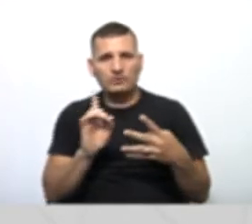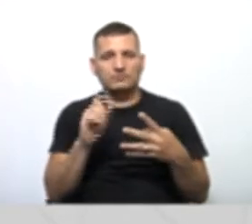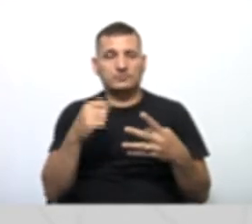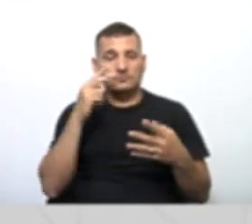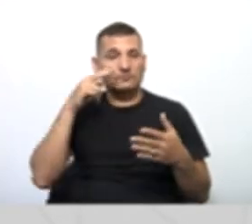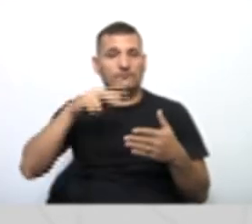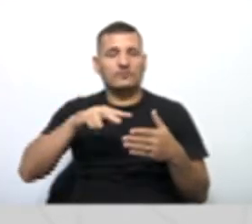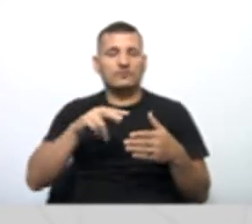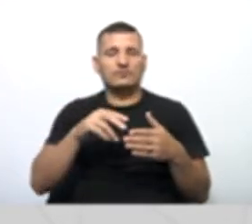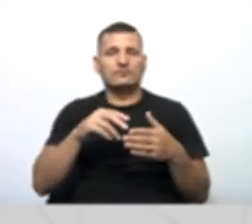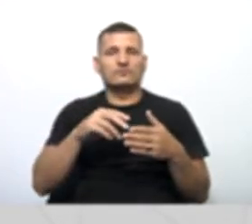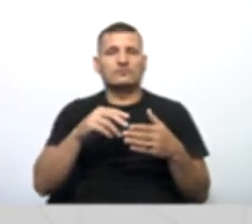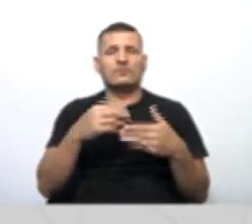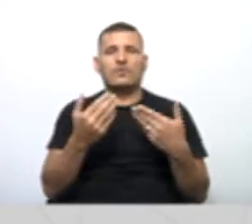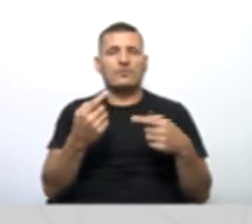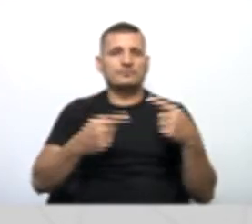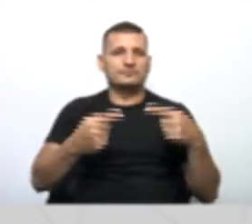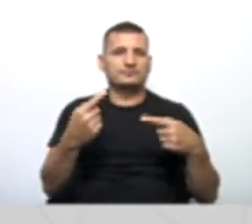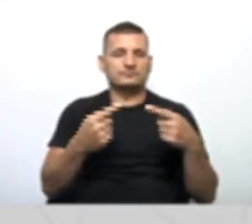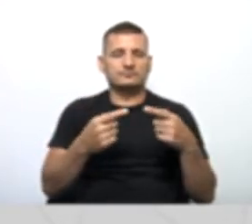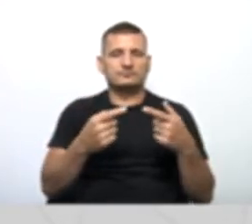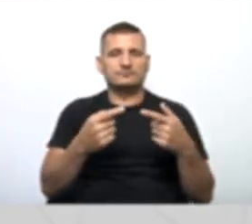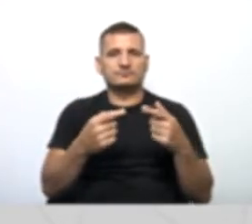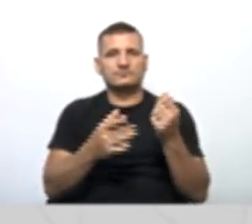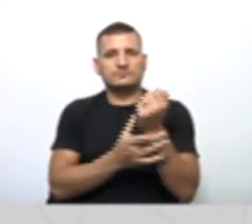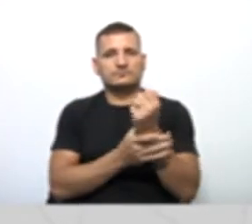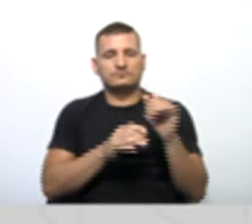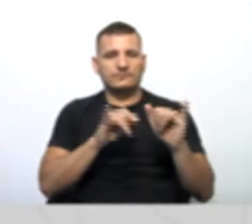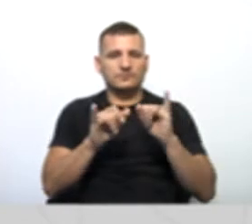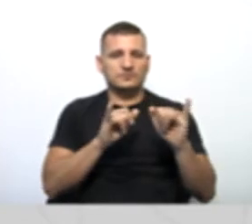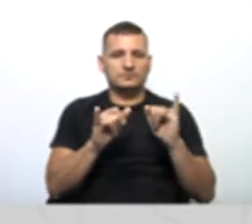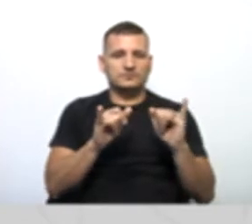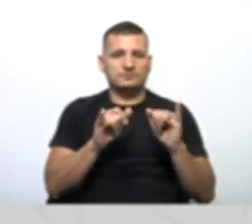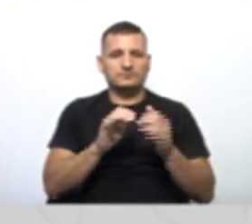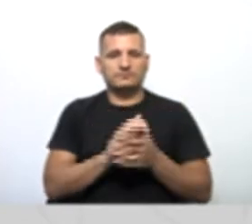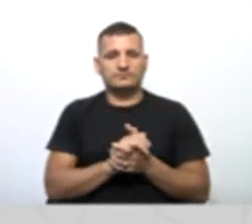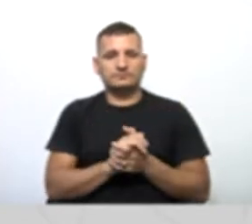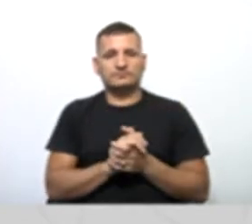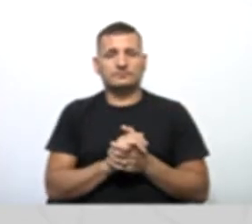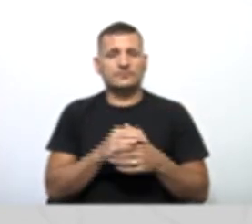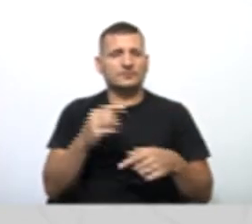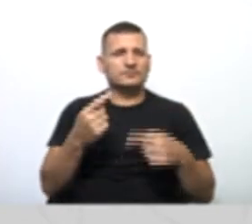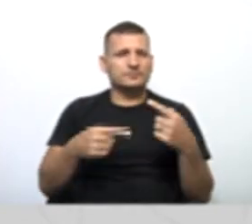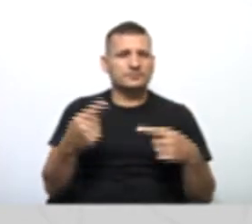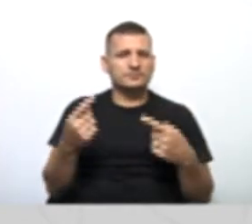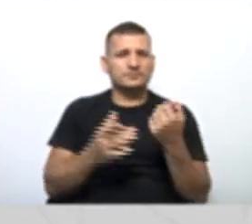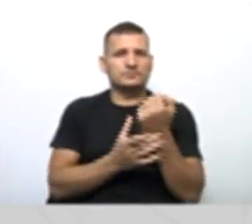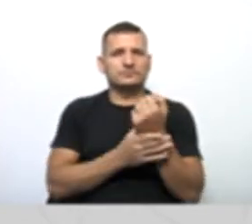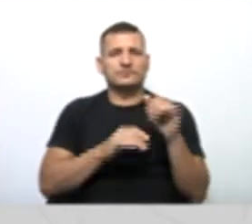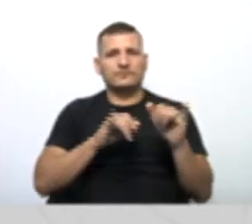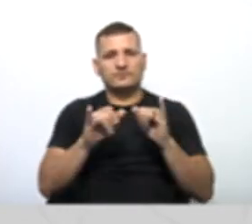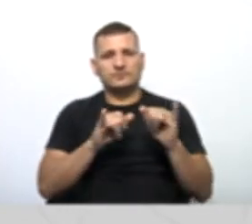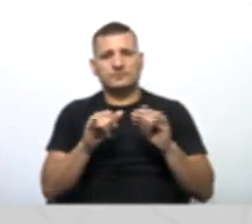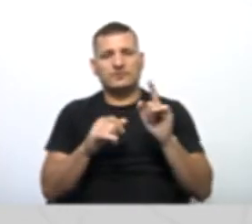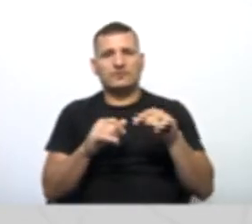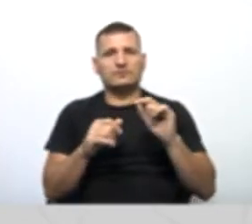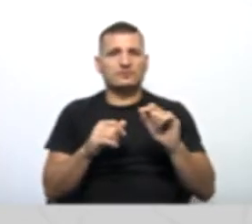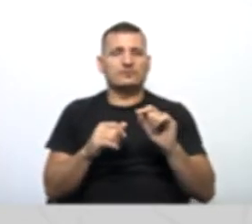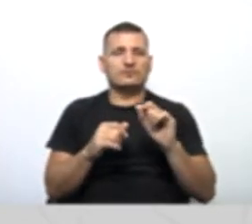de segurança da informação. Que a política de segurança da informação, né, são as intenções ou